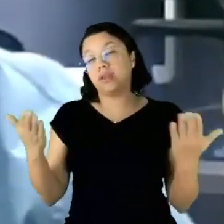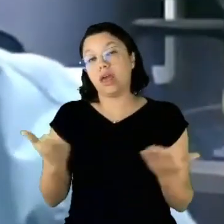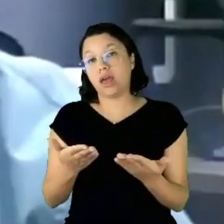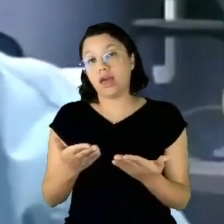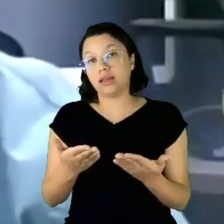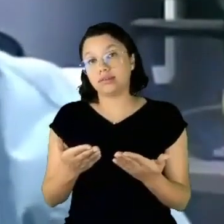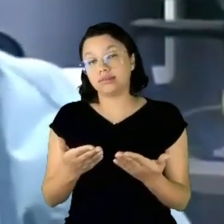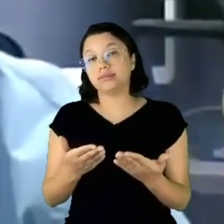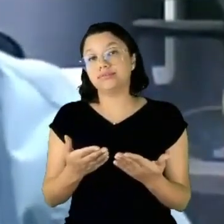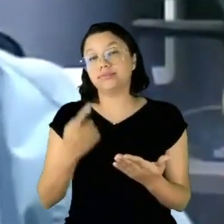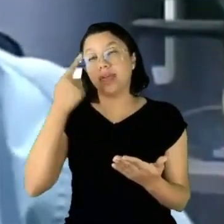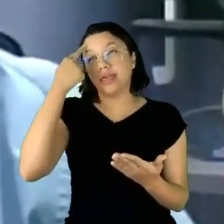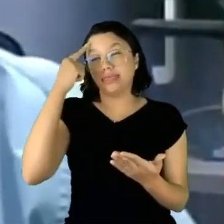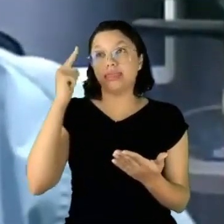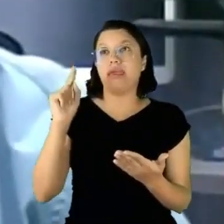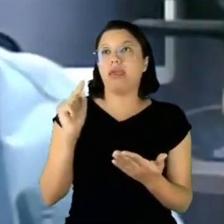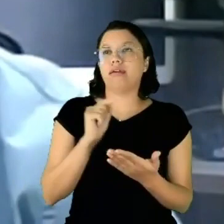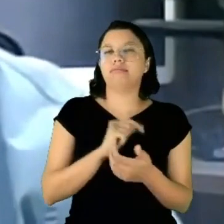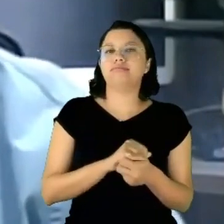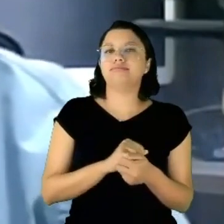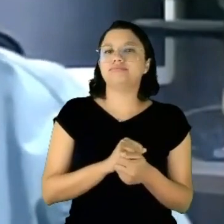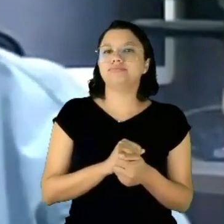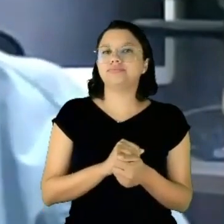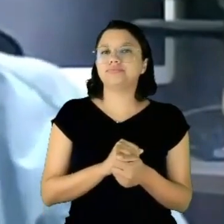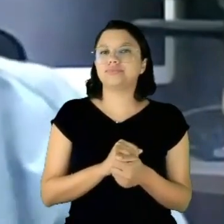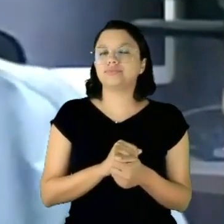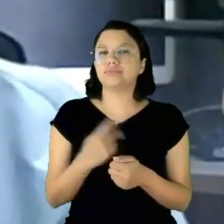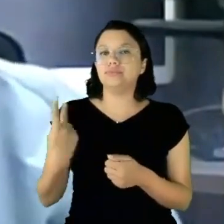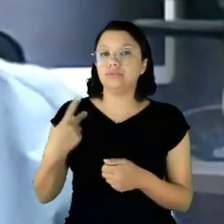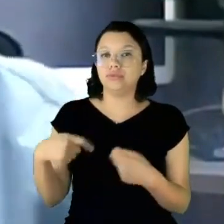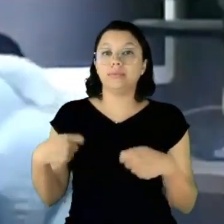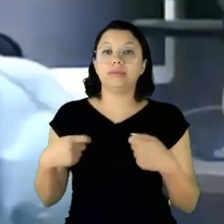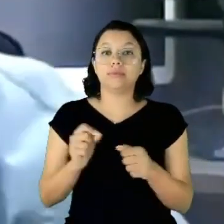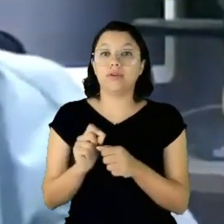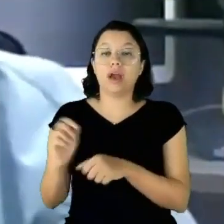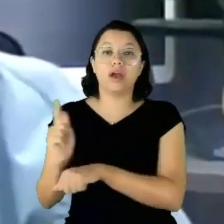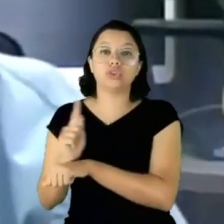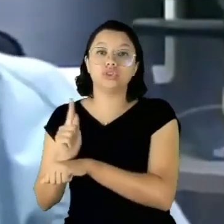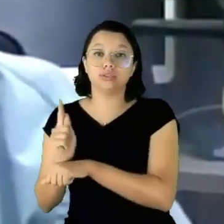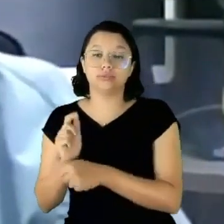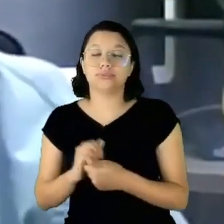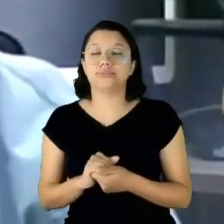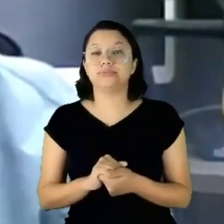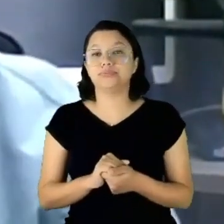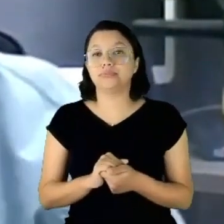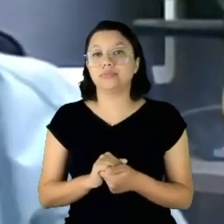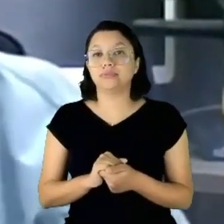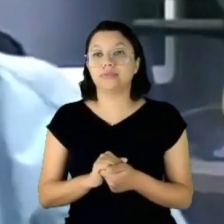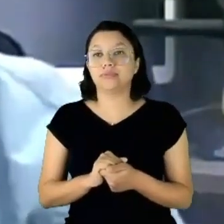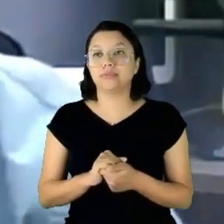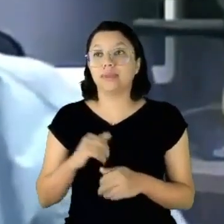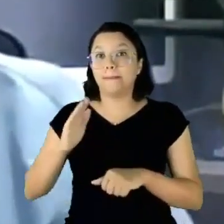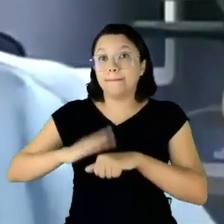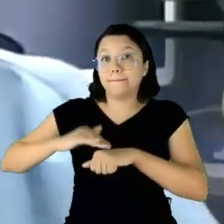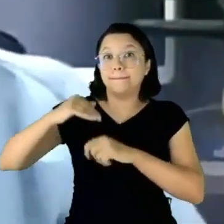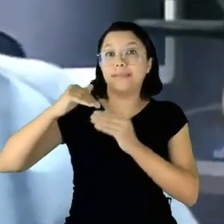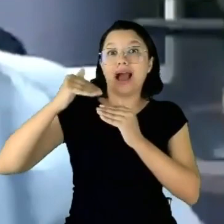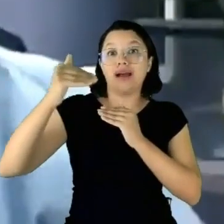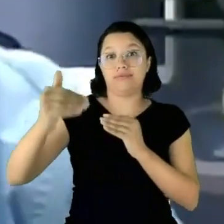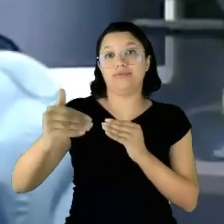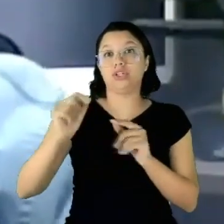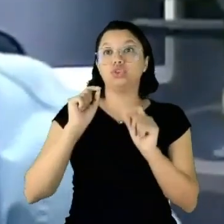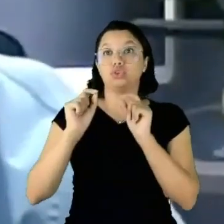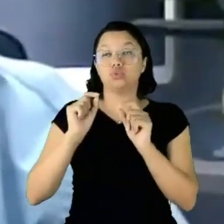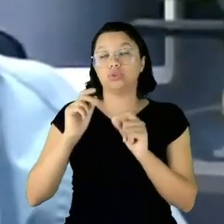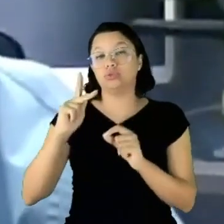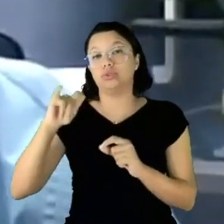essa é a ideia de que nós temos que fazer gestão além do PJI. Nós também